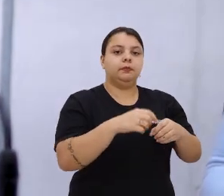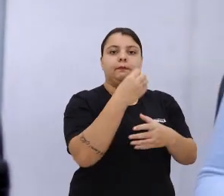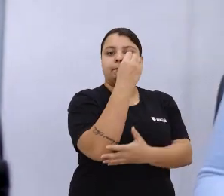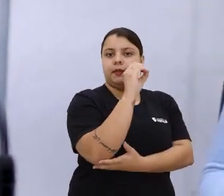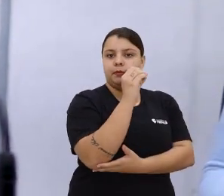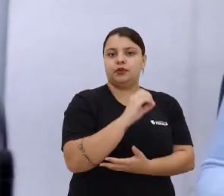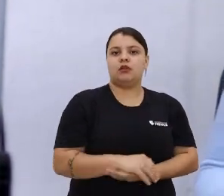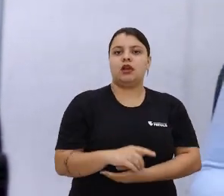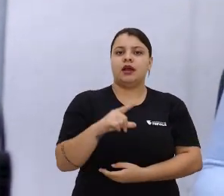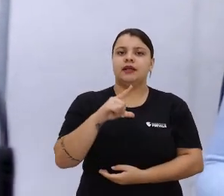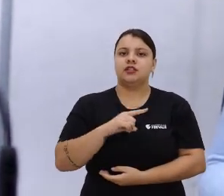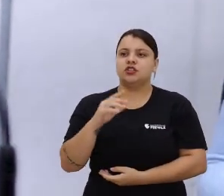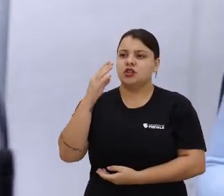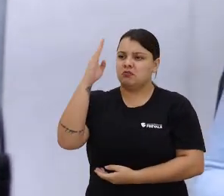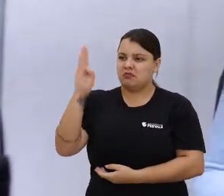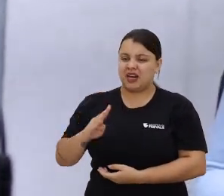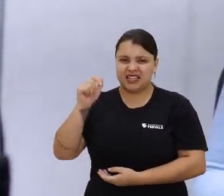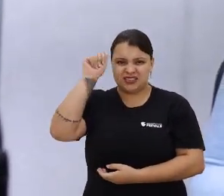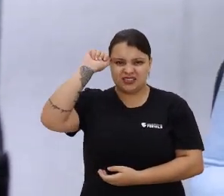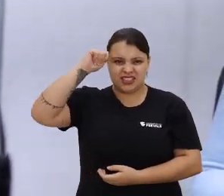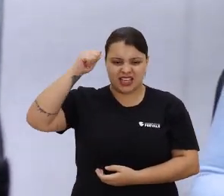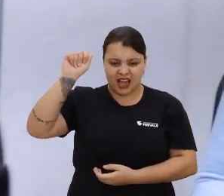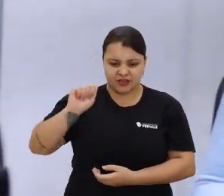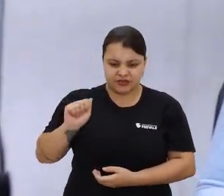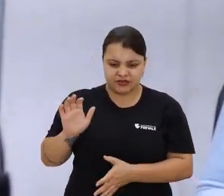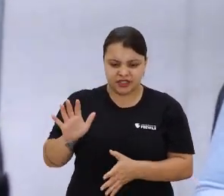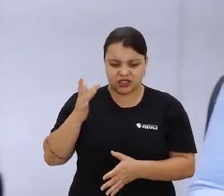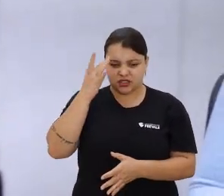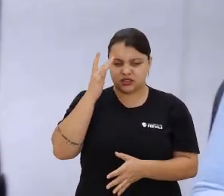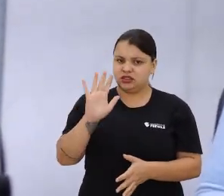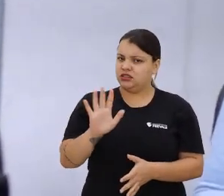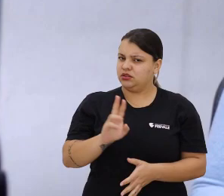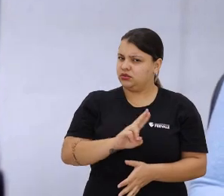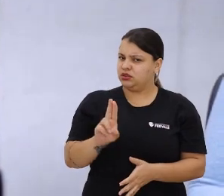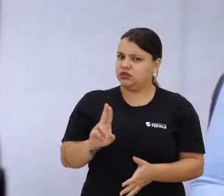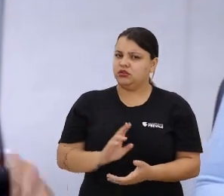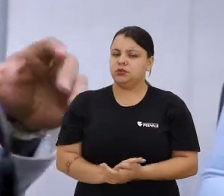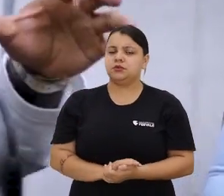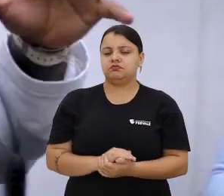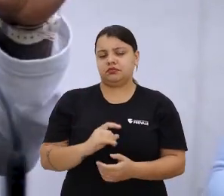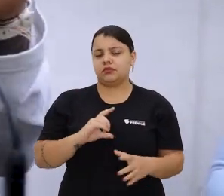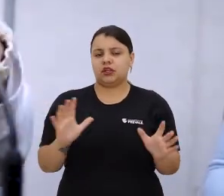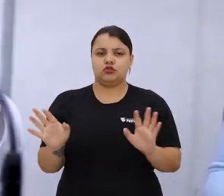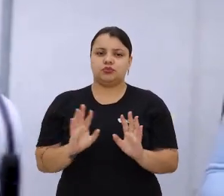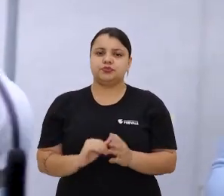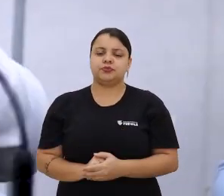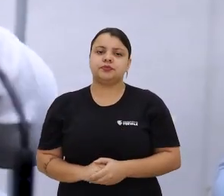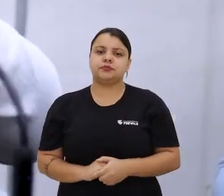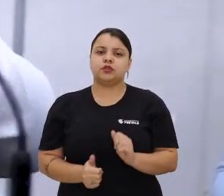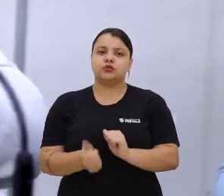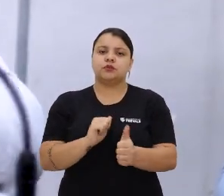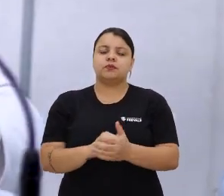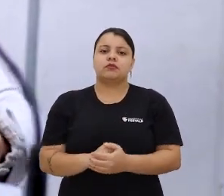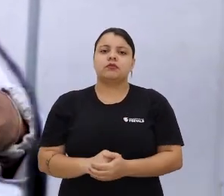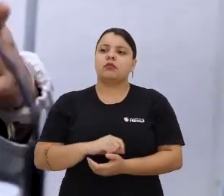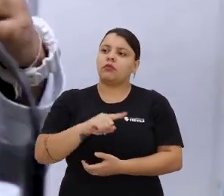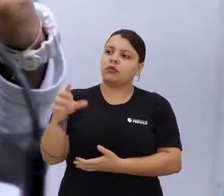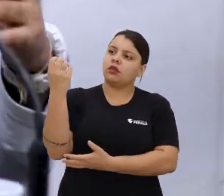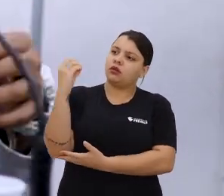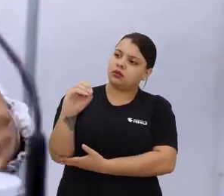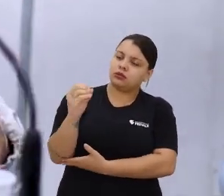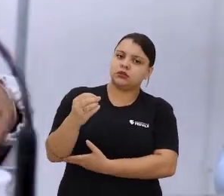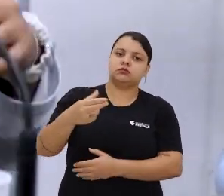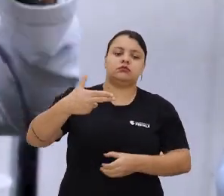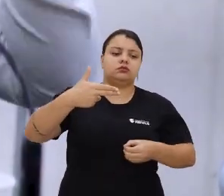Brasil e África do Sul, se eu não me engano. Eu não me lembro, era um amistoso. Cheguei em Porto Alegre, abasteci o meu carro,